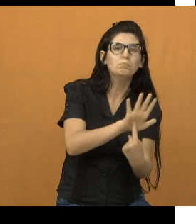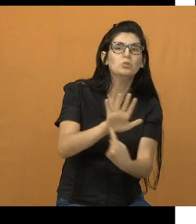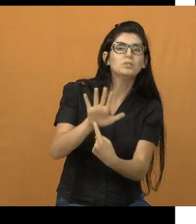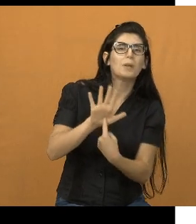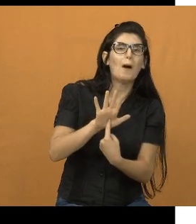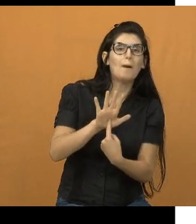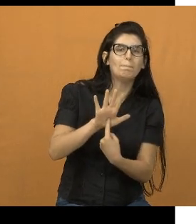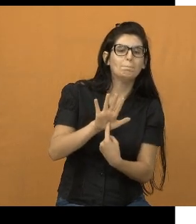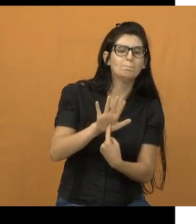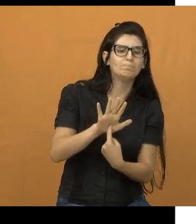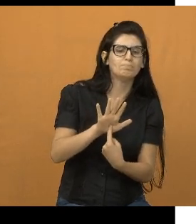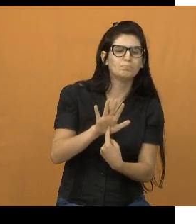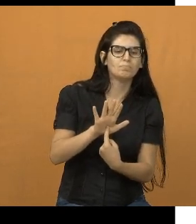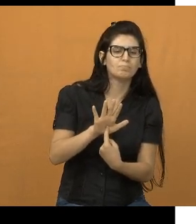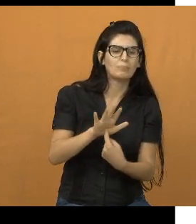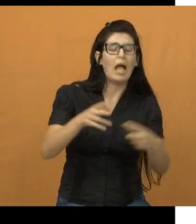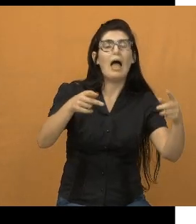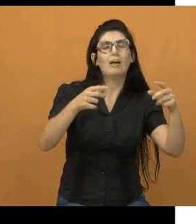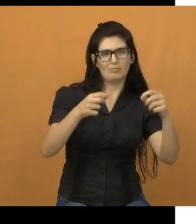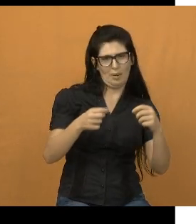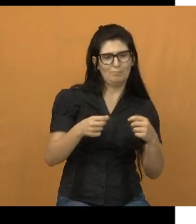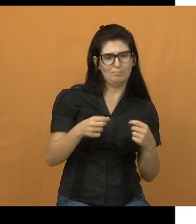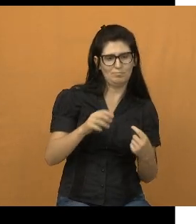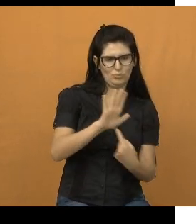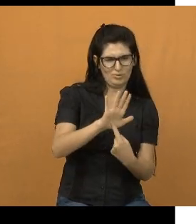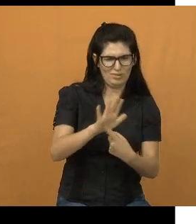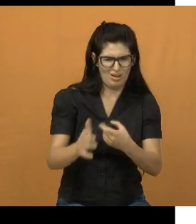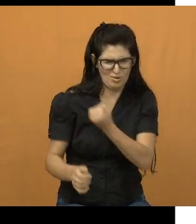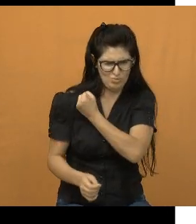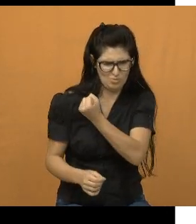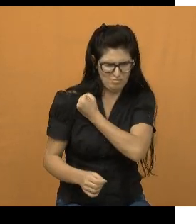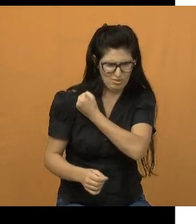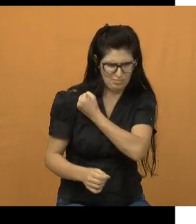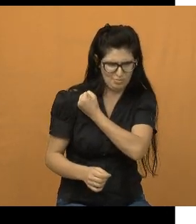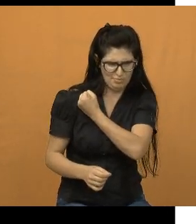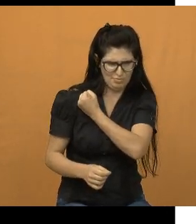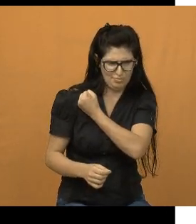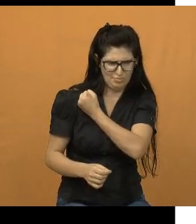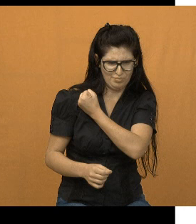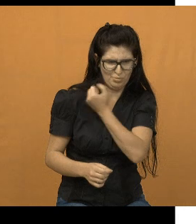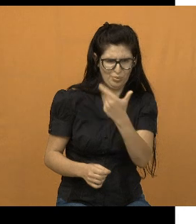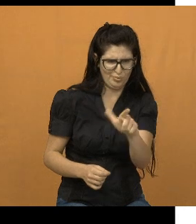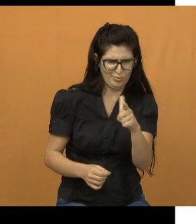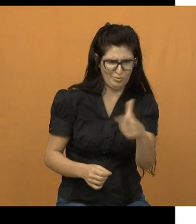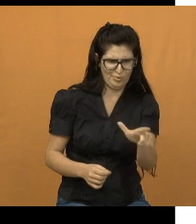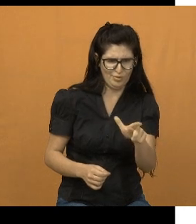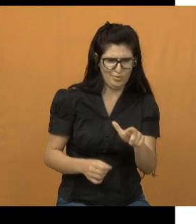Vai. Aí. Não, pode seguir. Vai.